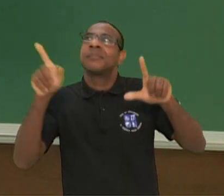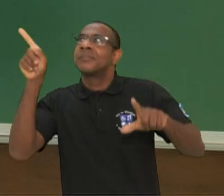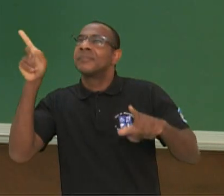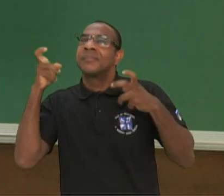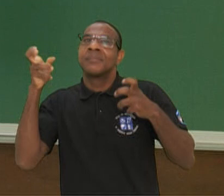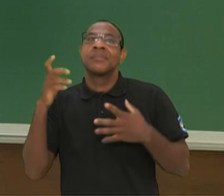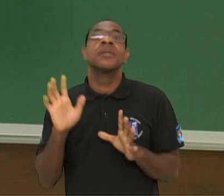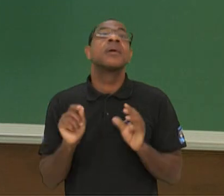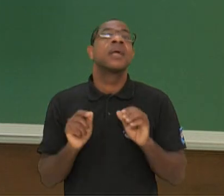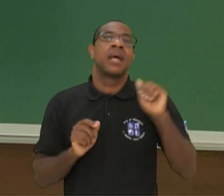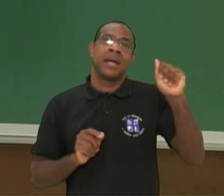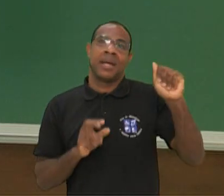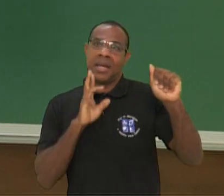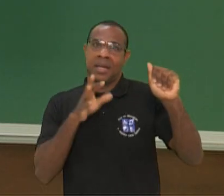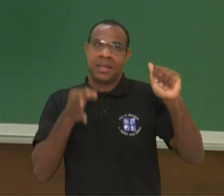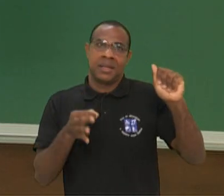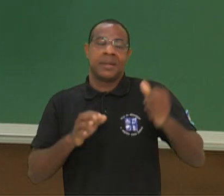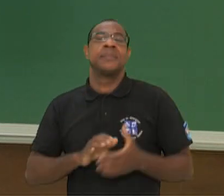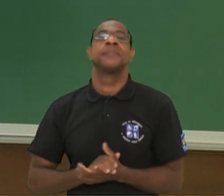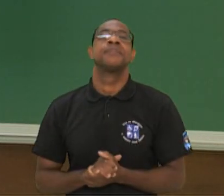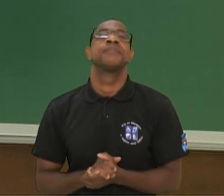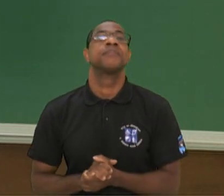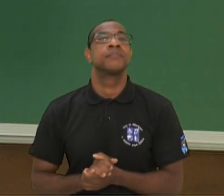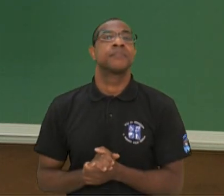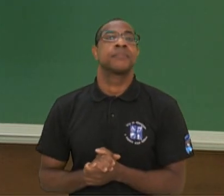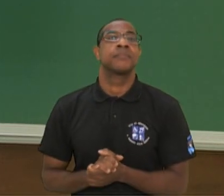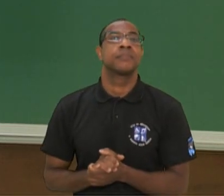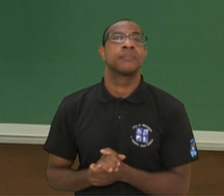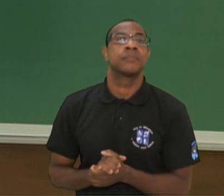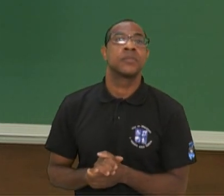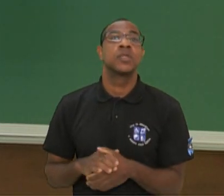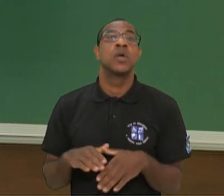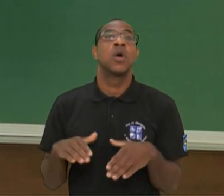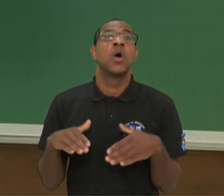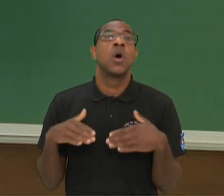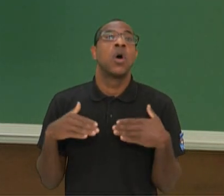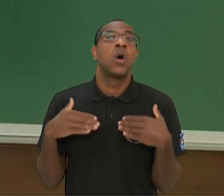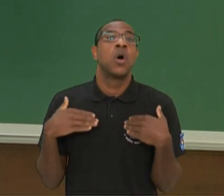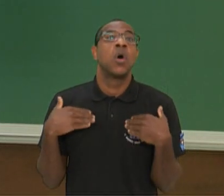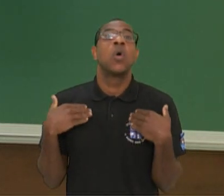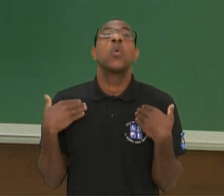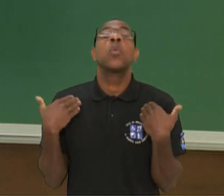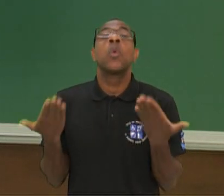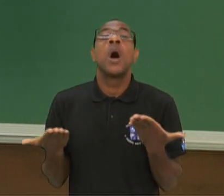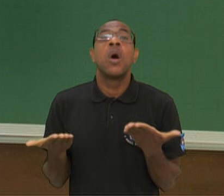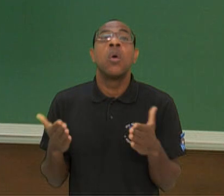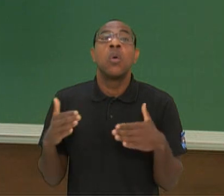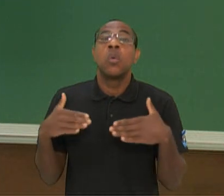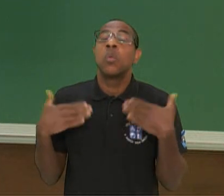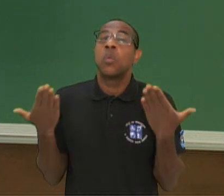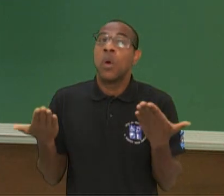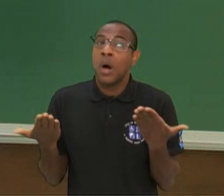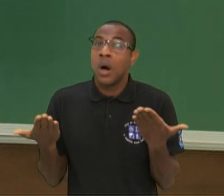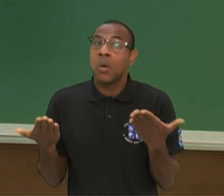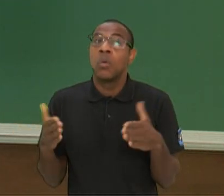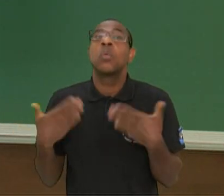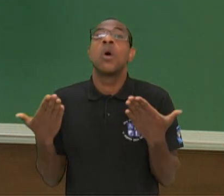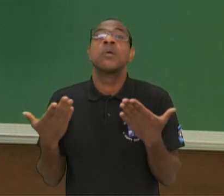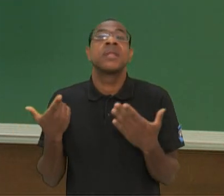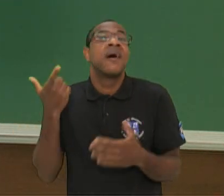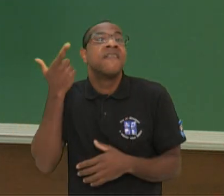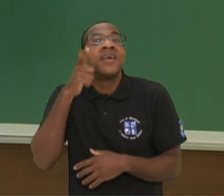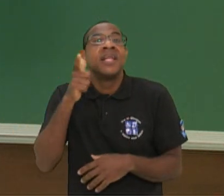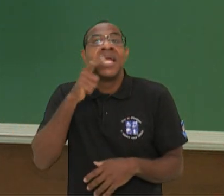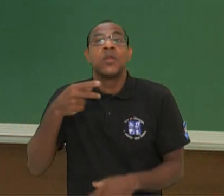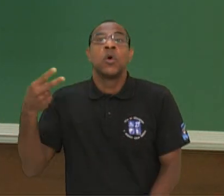venceu nenhum set ainda. Agora a pergunta é, qual jogador está vencendo o segundo set? Então, se o Federer venceu o primeiro, eles estão